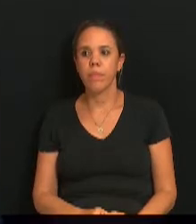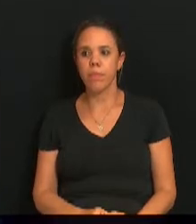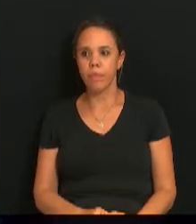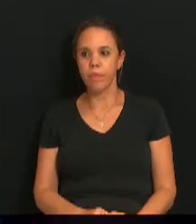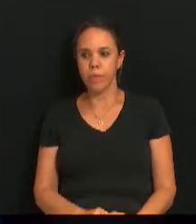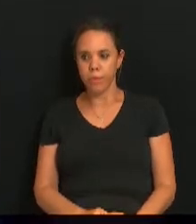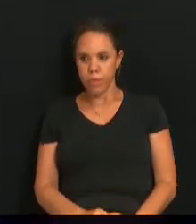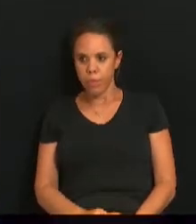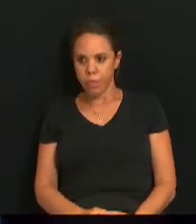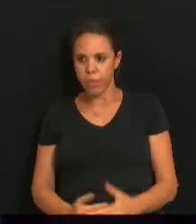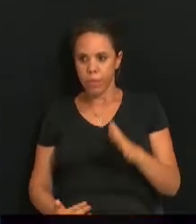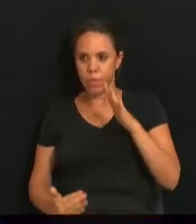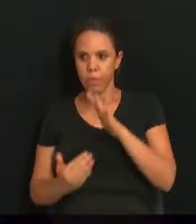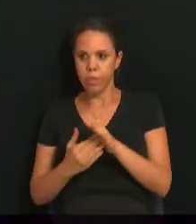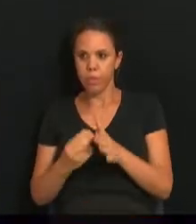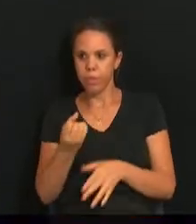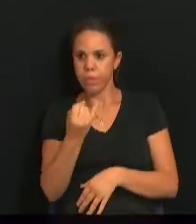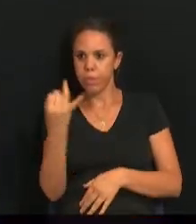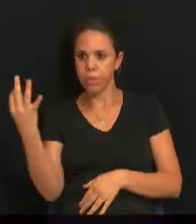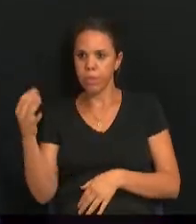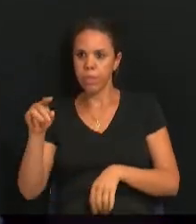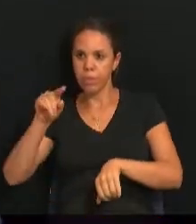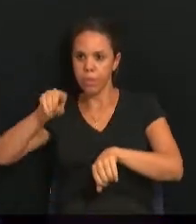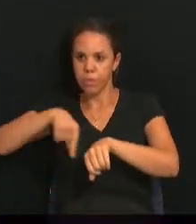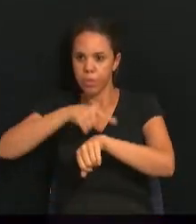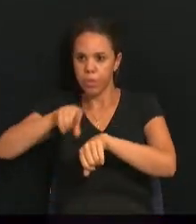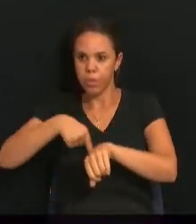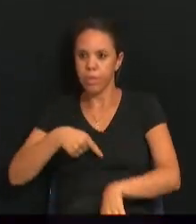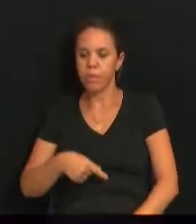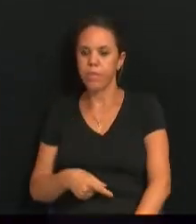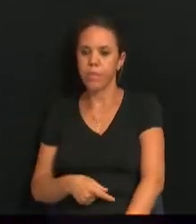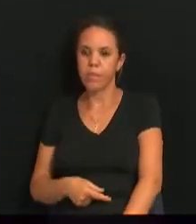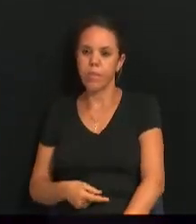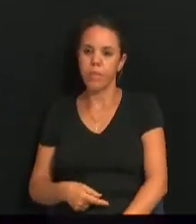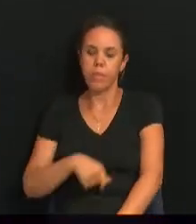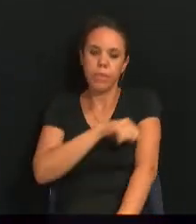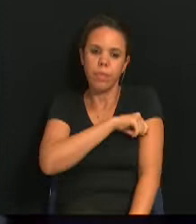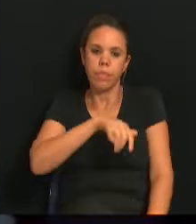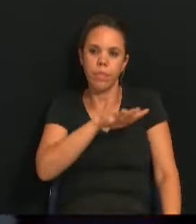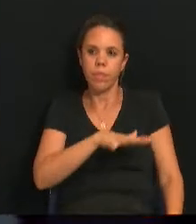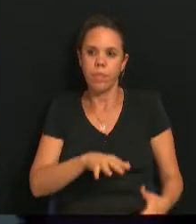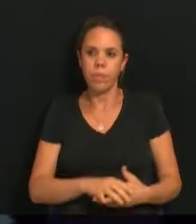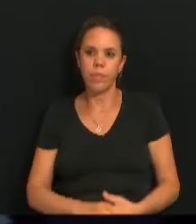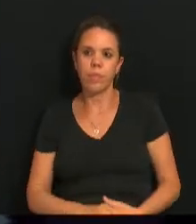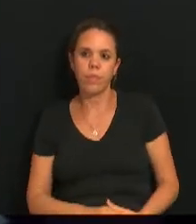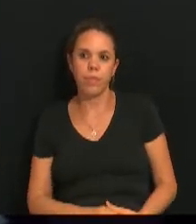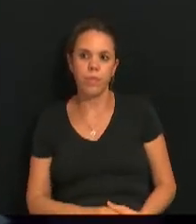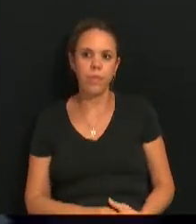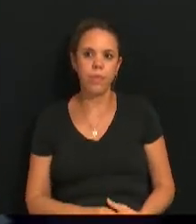o máximo de 2/3 da nossa jornada em interação direta com os alunos.